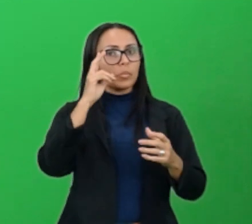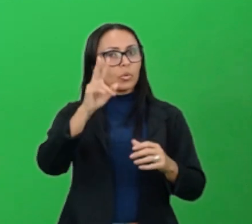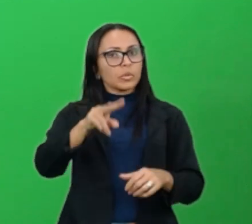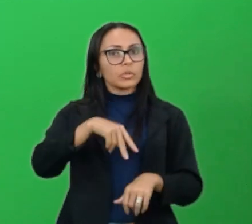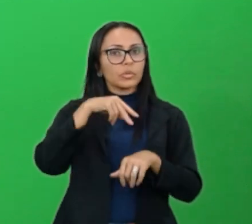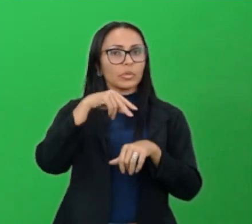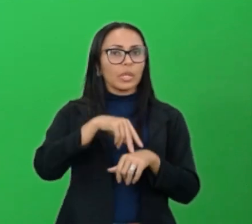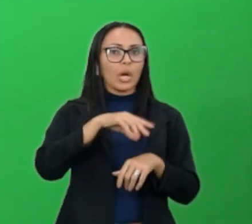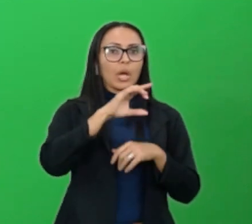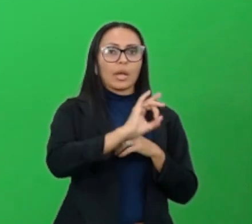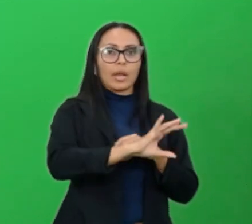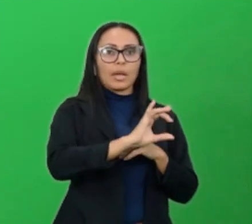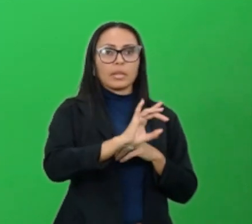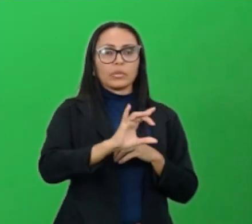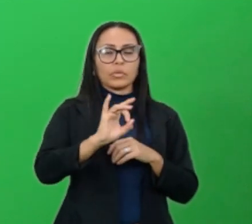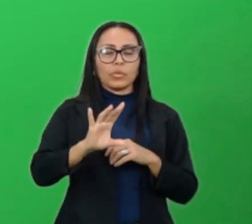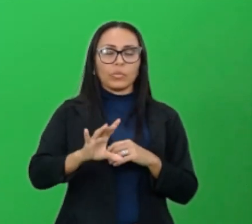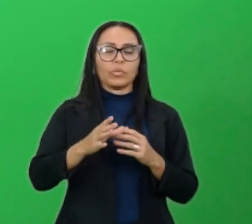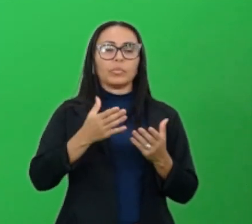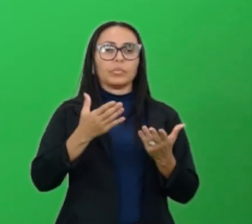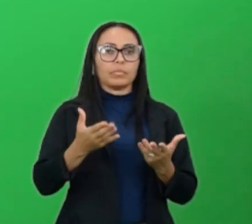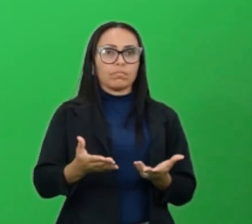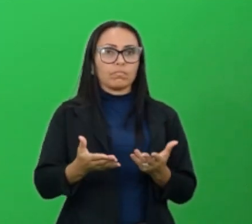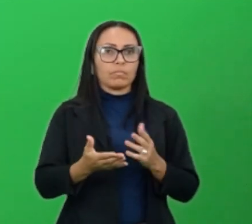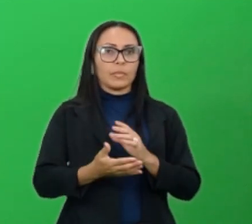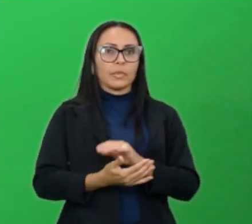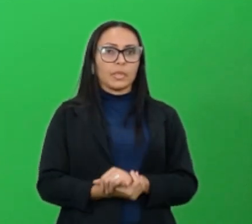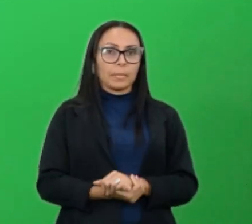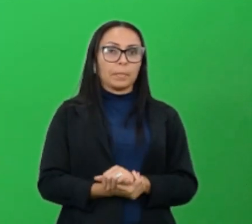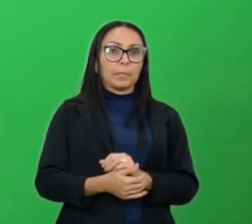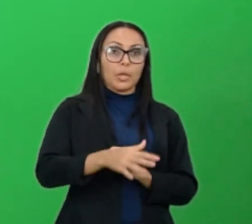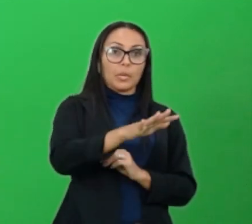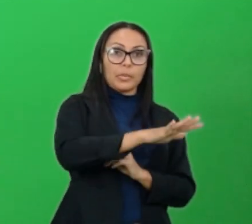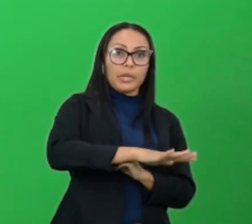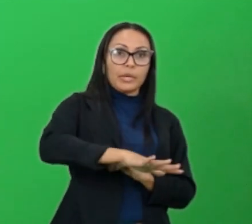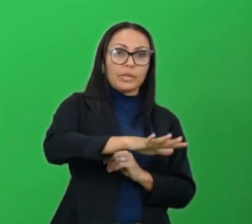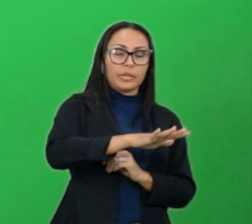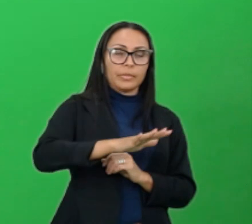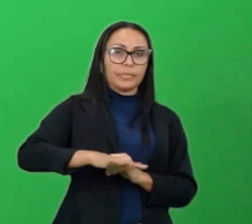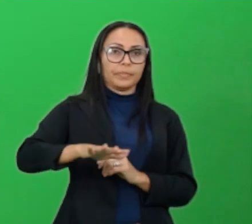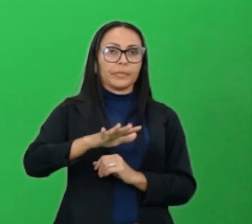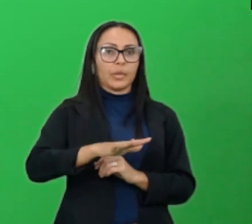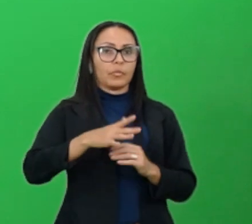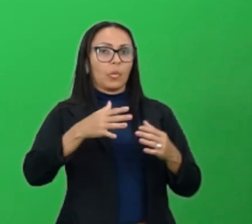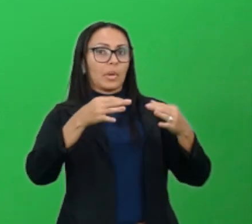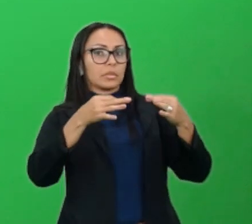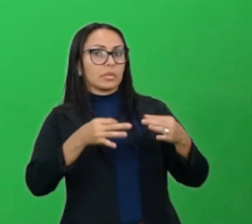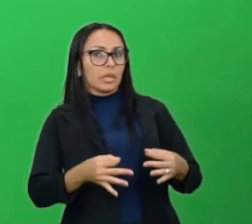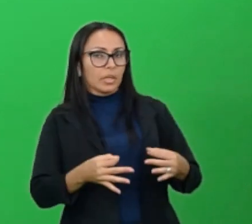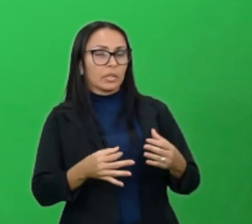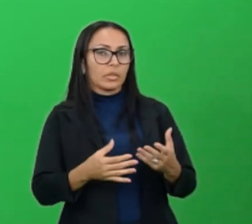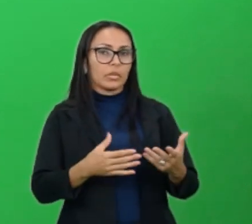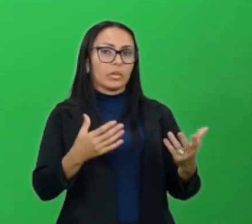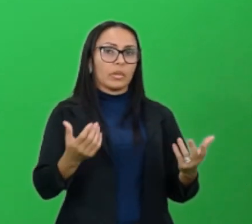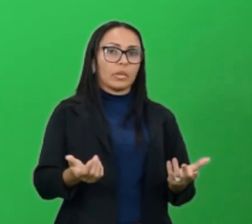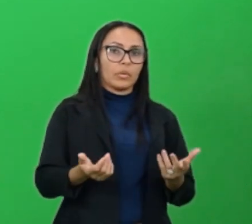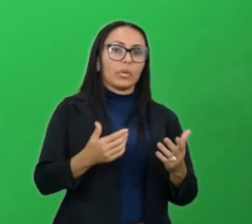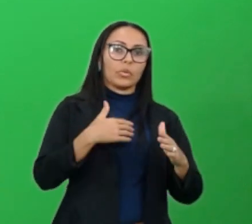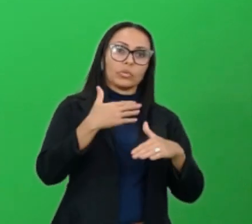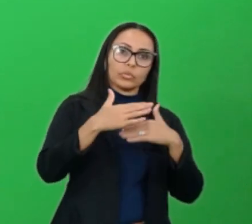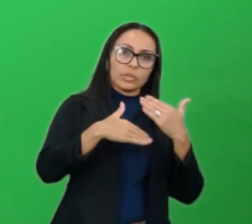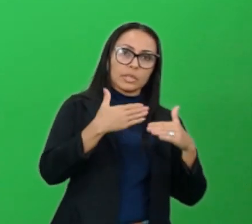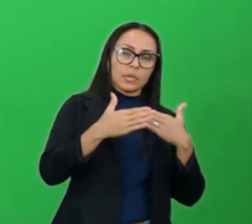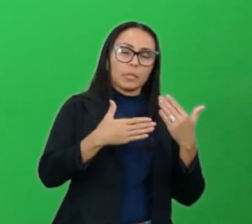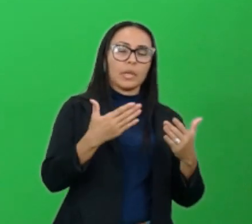ator, né, desse ambiente, né, de forma adequada segundo o seu desempenho, né, e segundo o